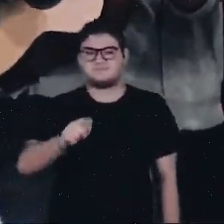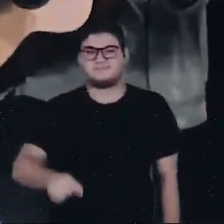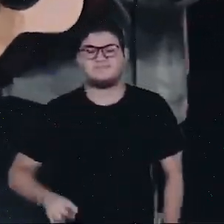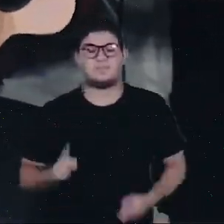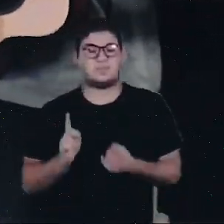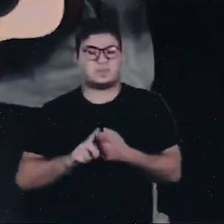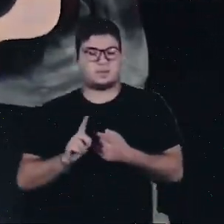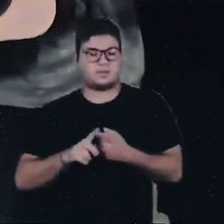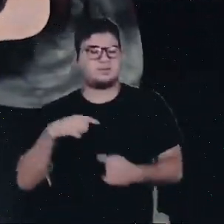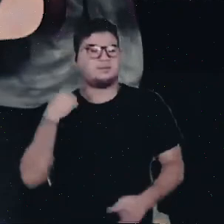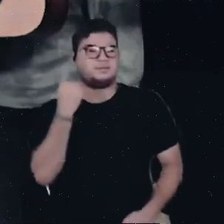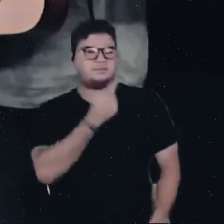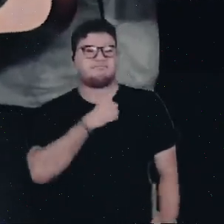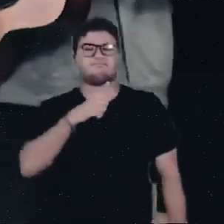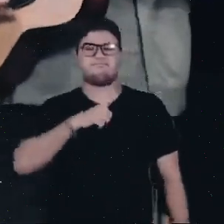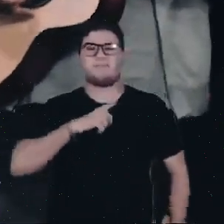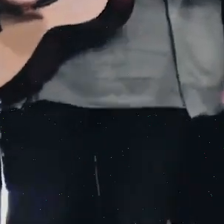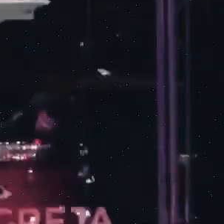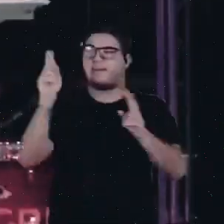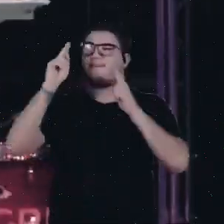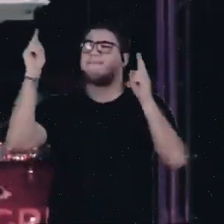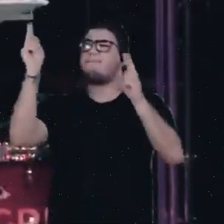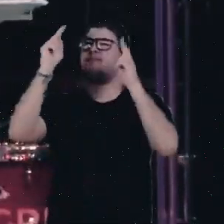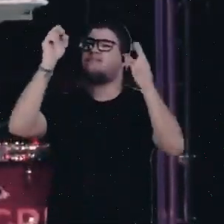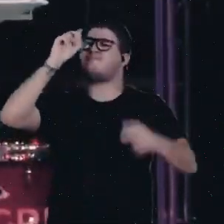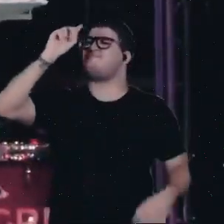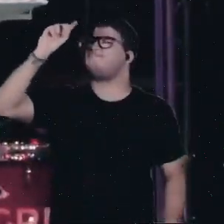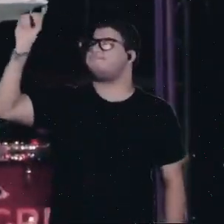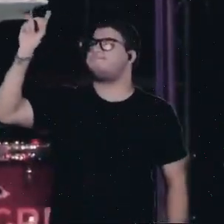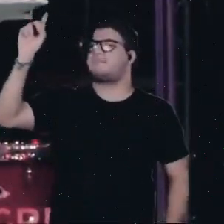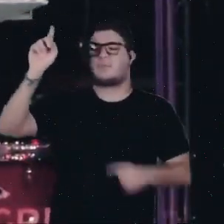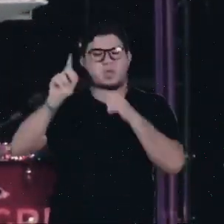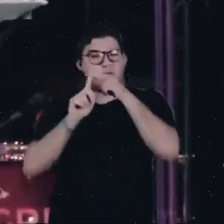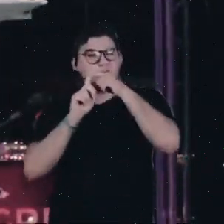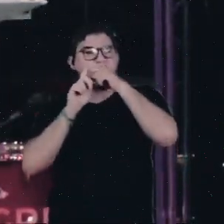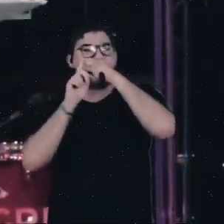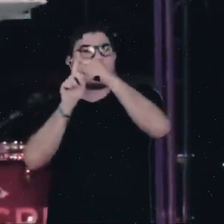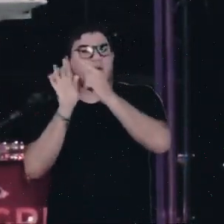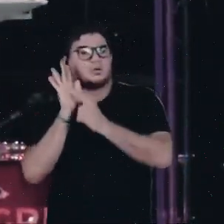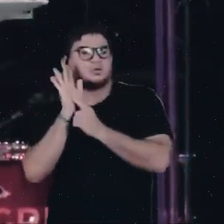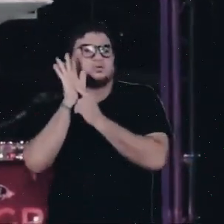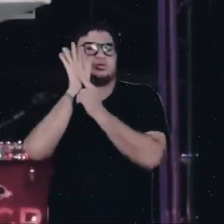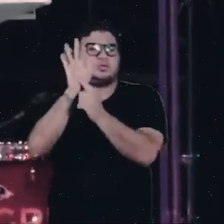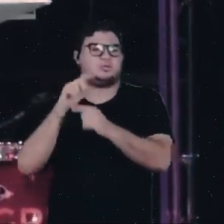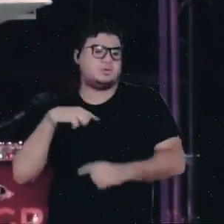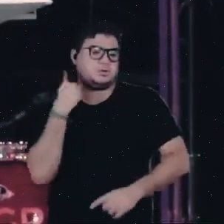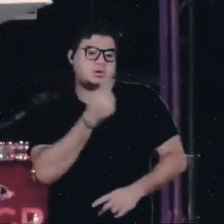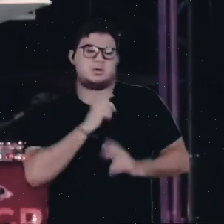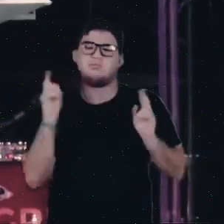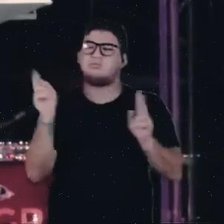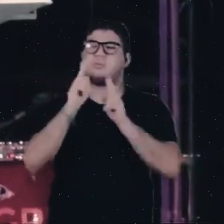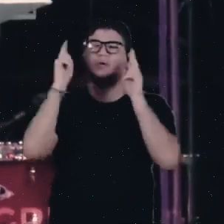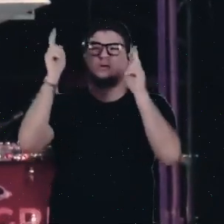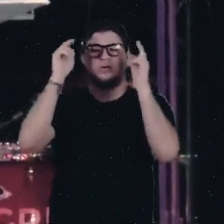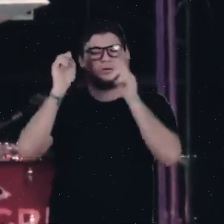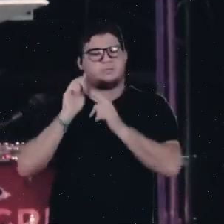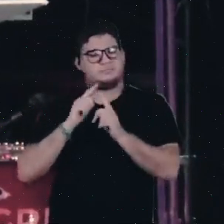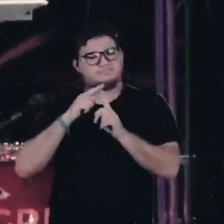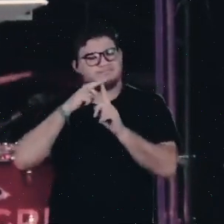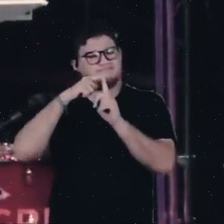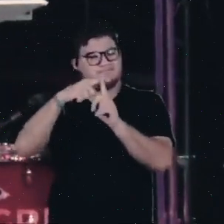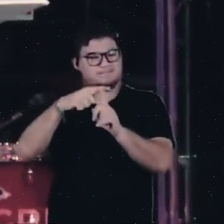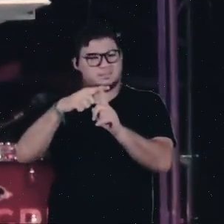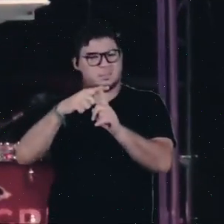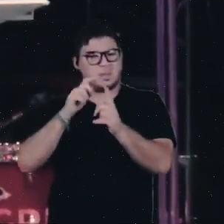Porque nós temos valor para Deus. É a cruz que prova o nosso valor. É a cruz que prova